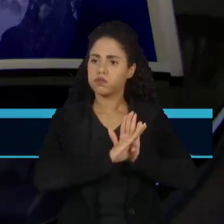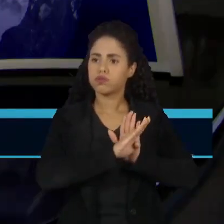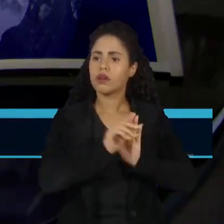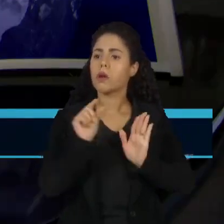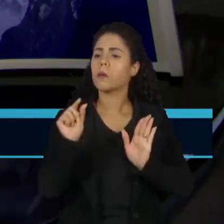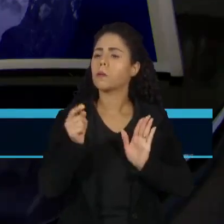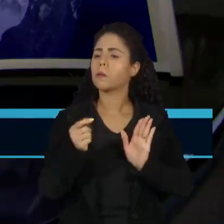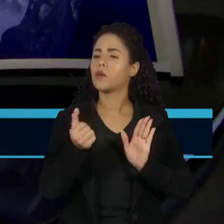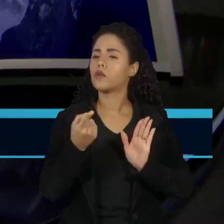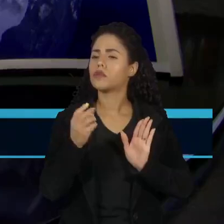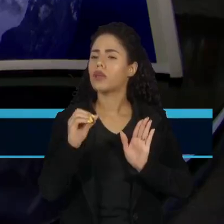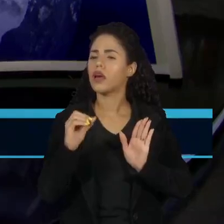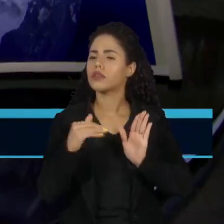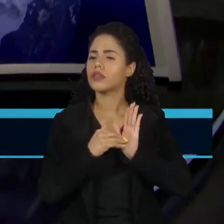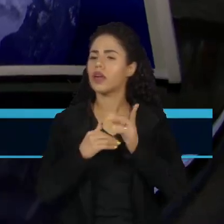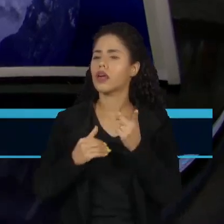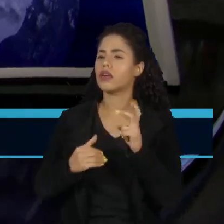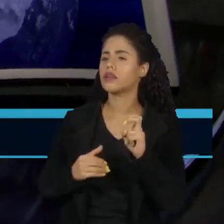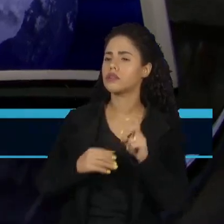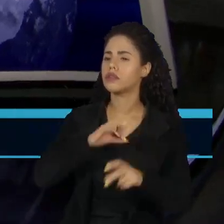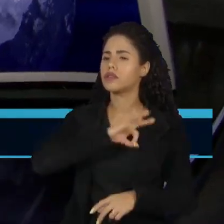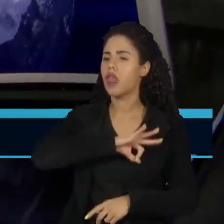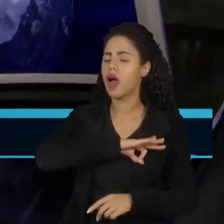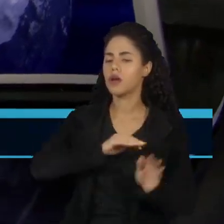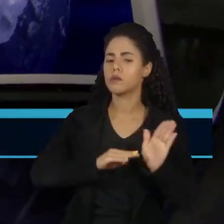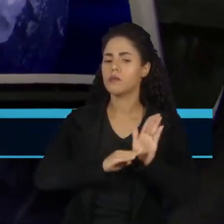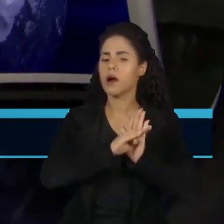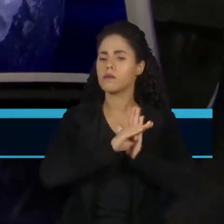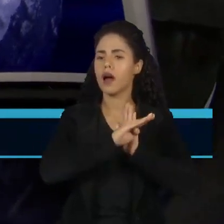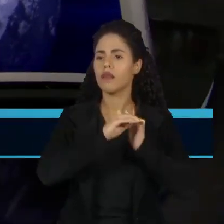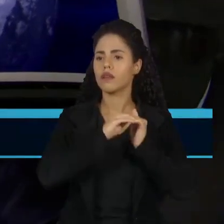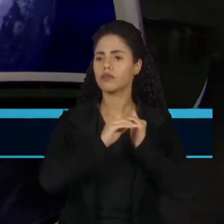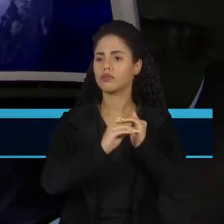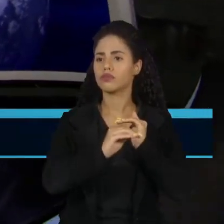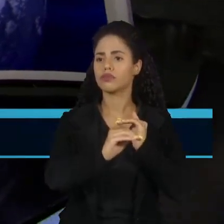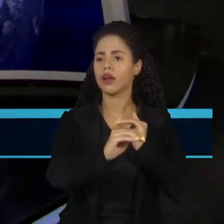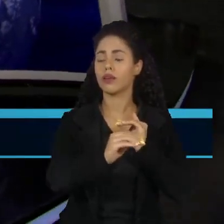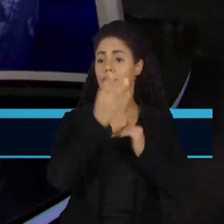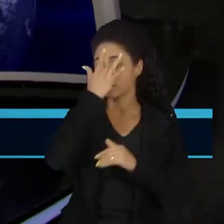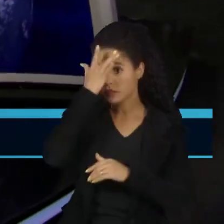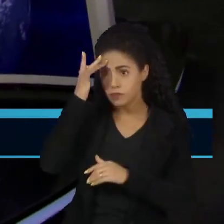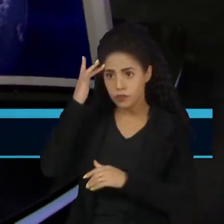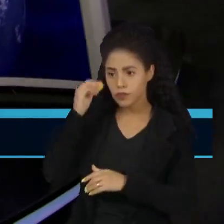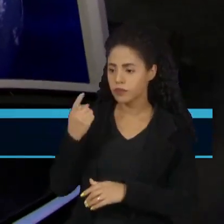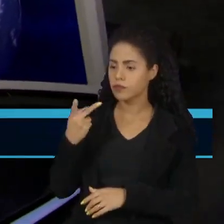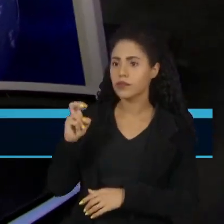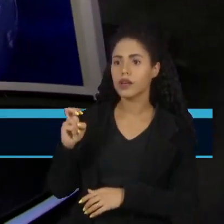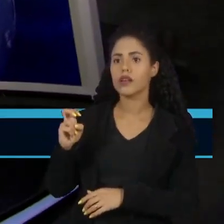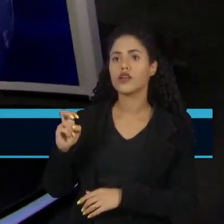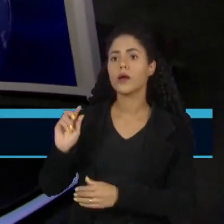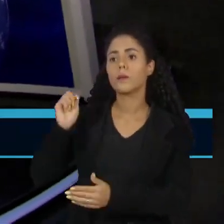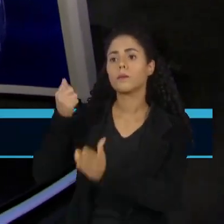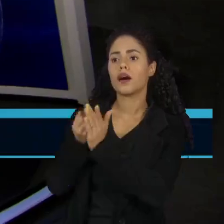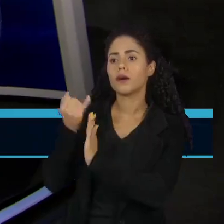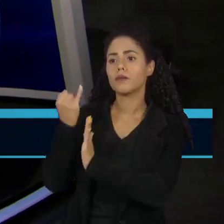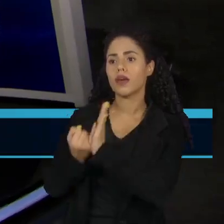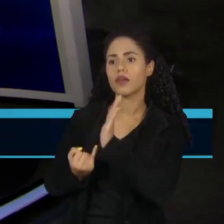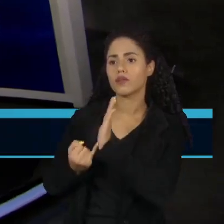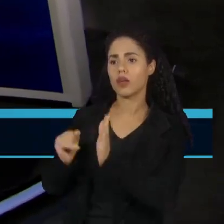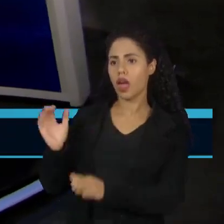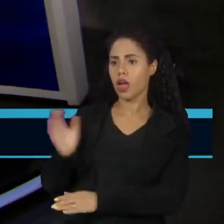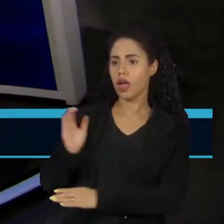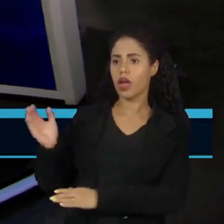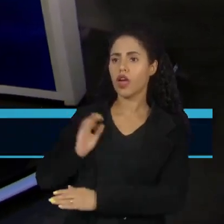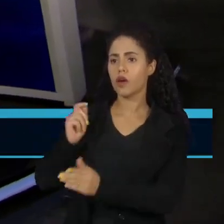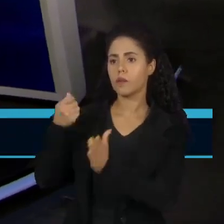até 10 a 15 salários mínimos, depois começa a ser regressivo. O cara que passou de 15 salários, ele começa a pagar menos imposto sobre